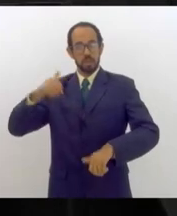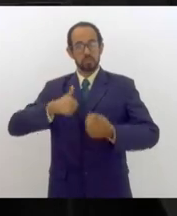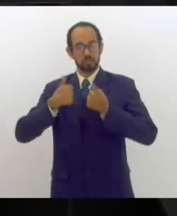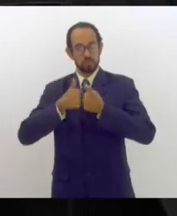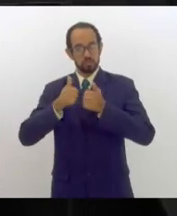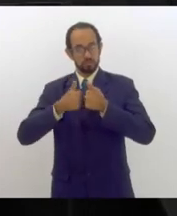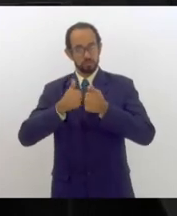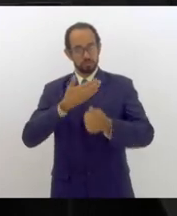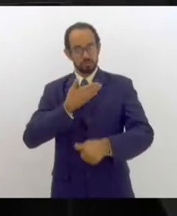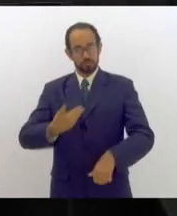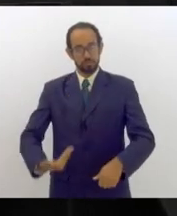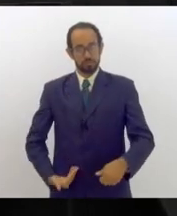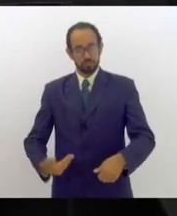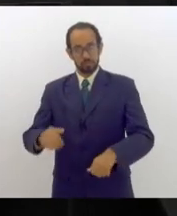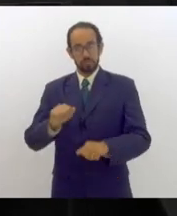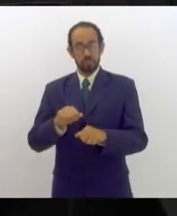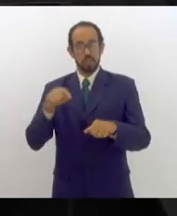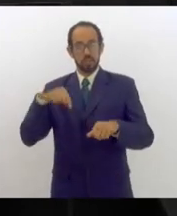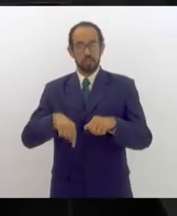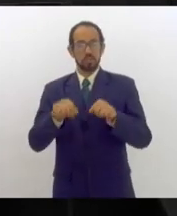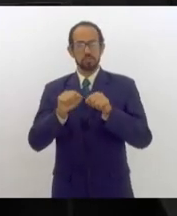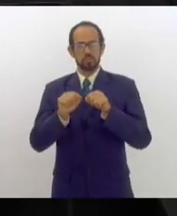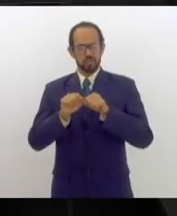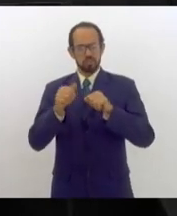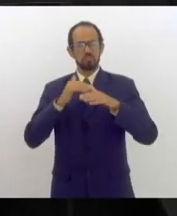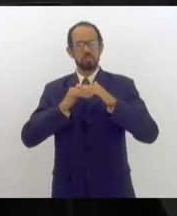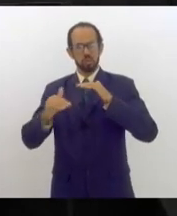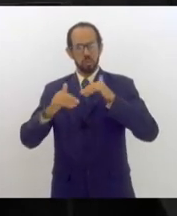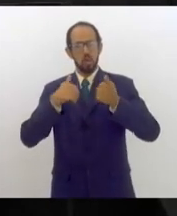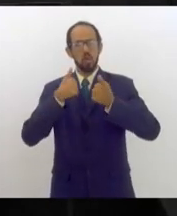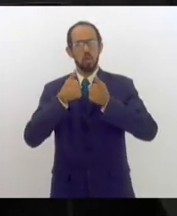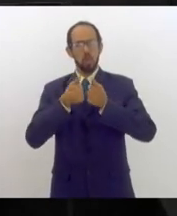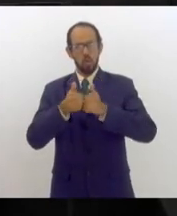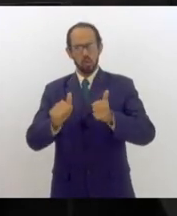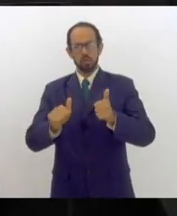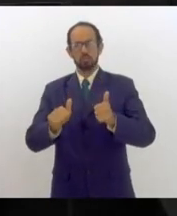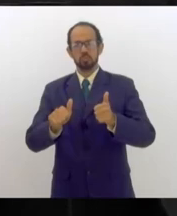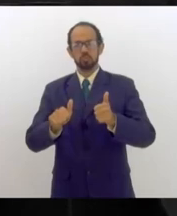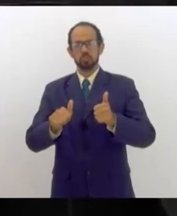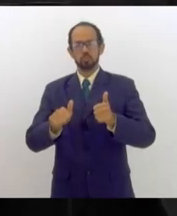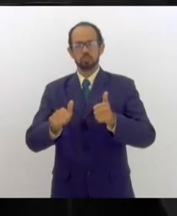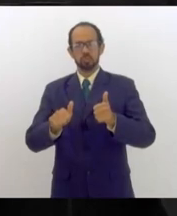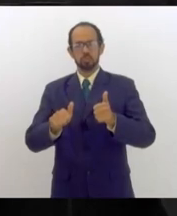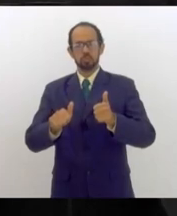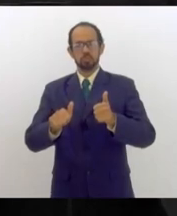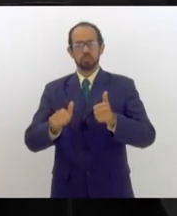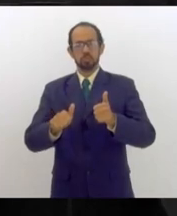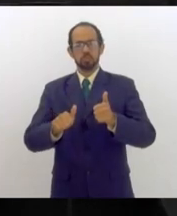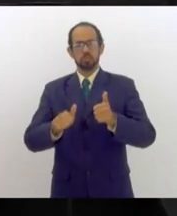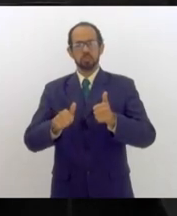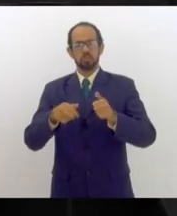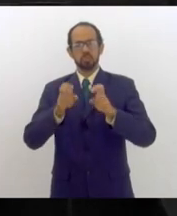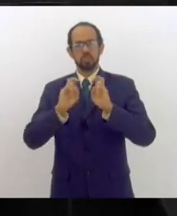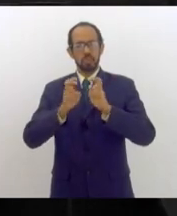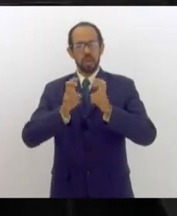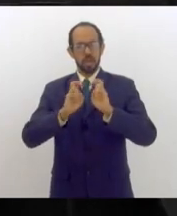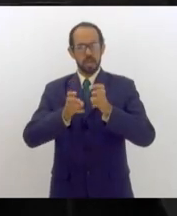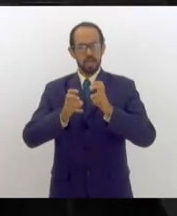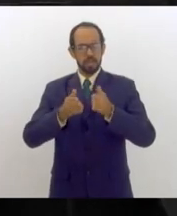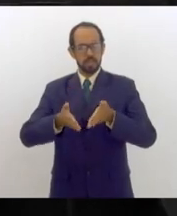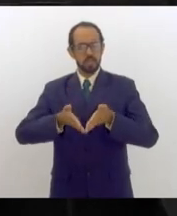houve concessão do metrô do ônibus do ônibus já havia desculpe do metrô do trem e das